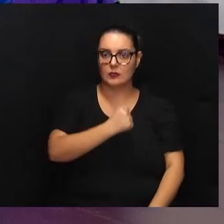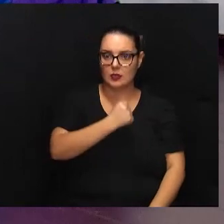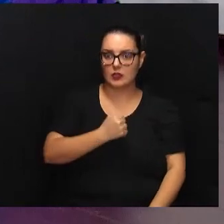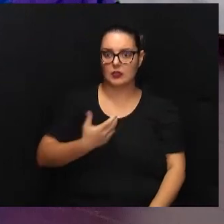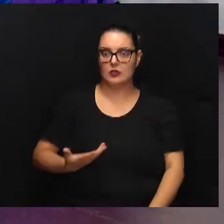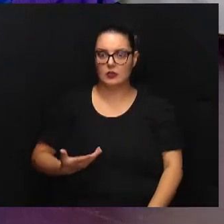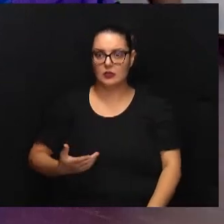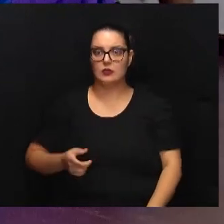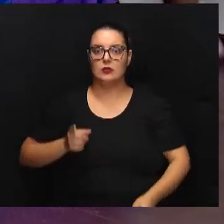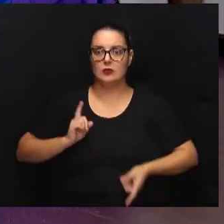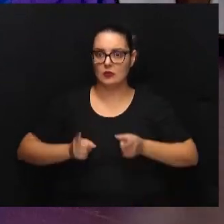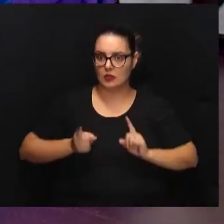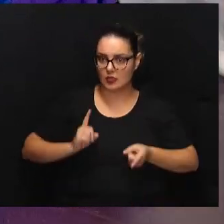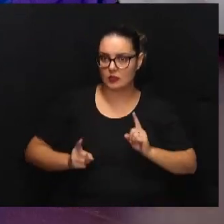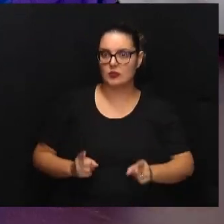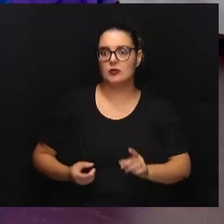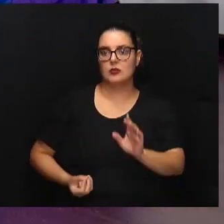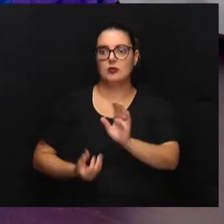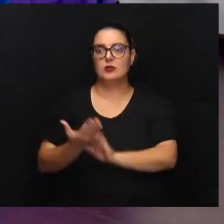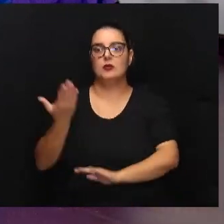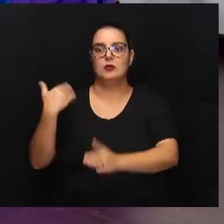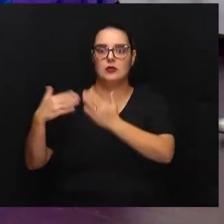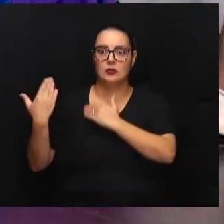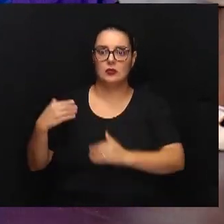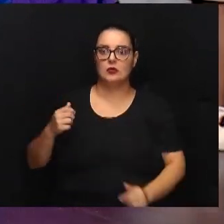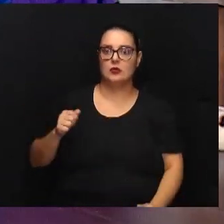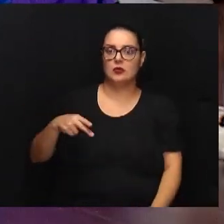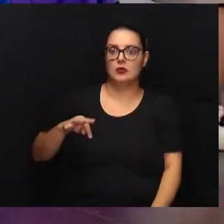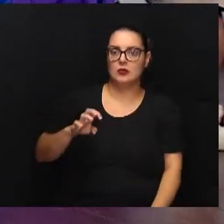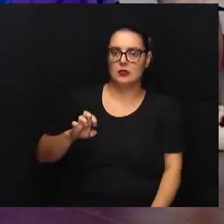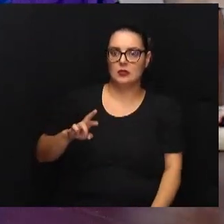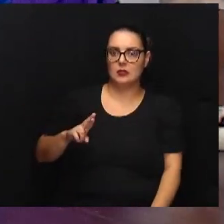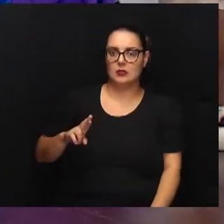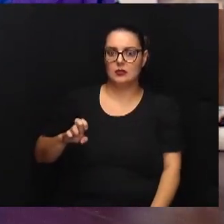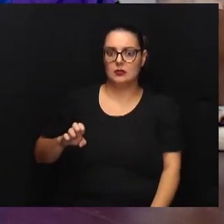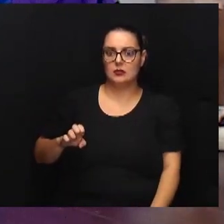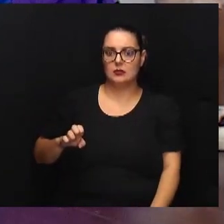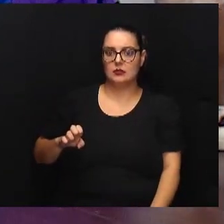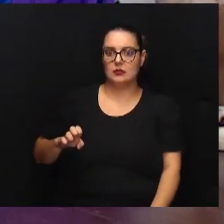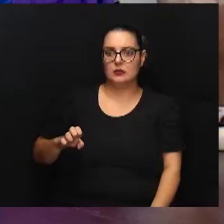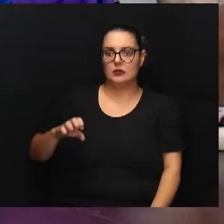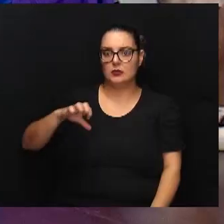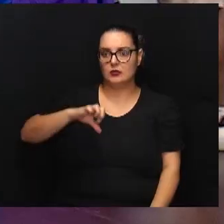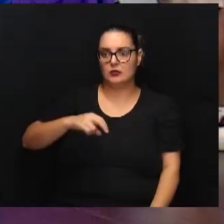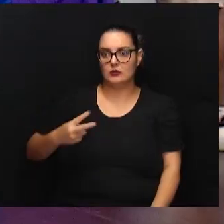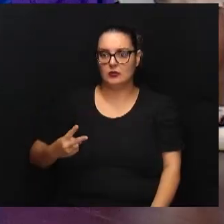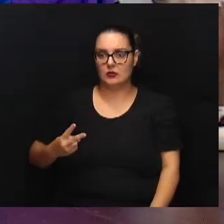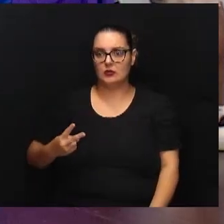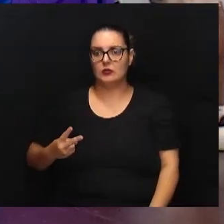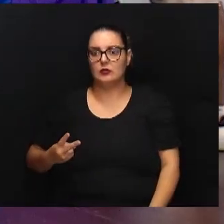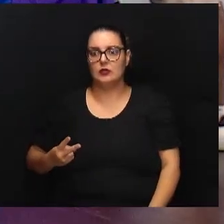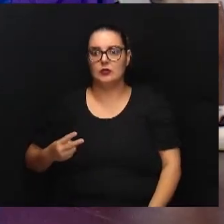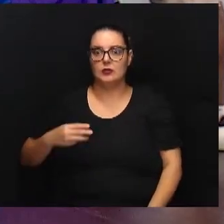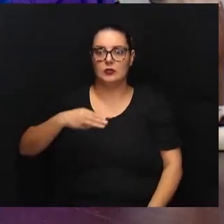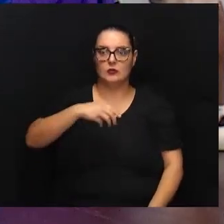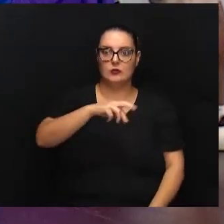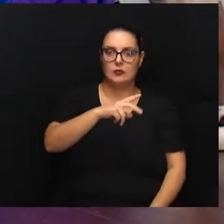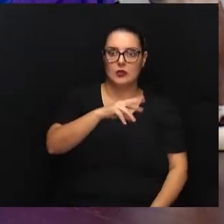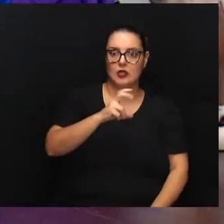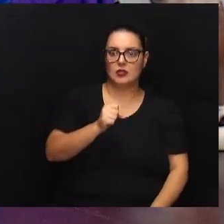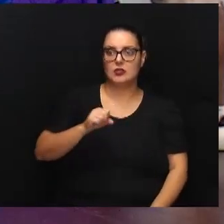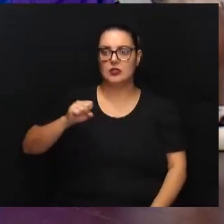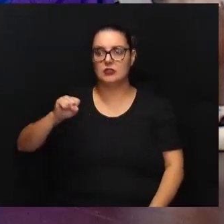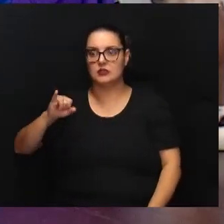ANTRA em 92, antes da primeira parada nacional, inclusive. De Marsha P. Johnson, a Silvia Rivera, a Suzy Santos,